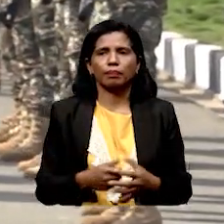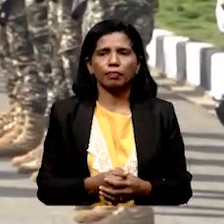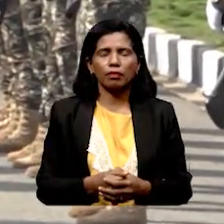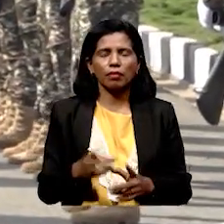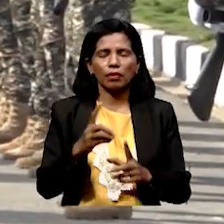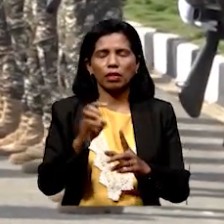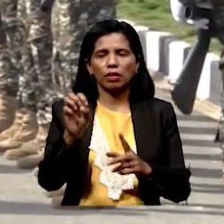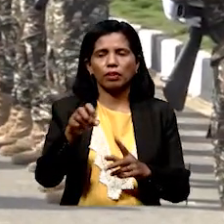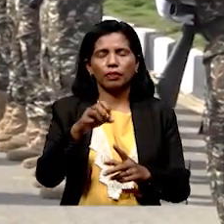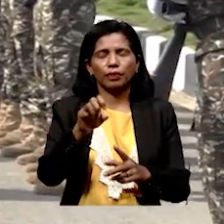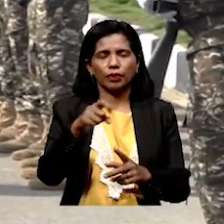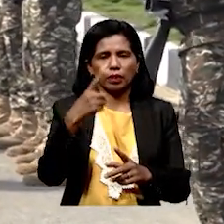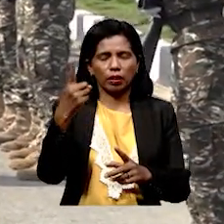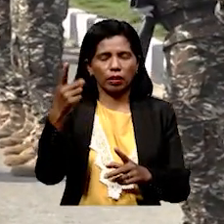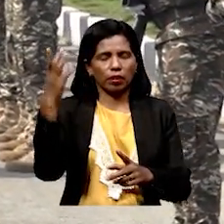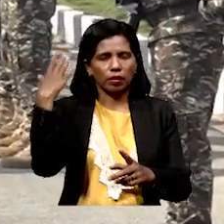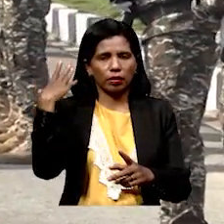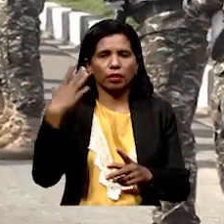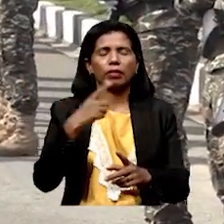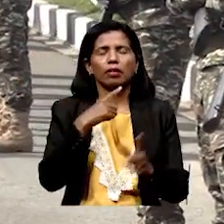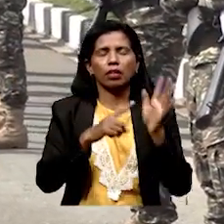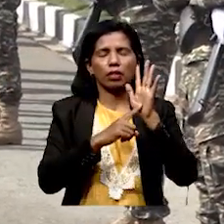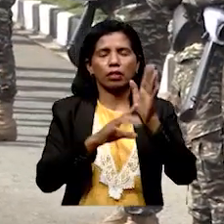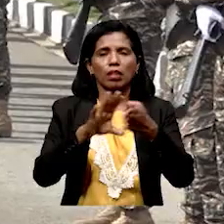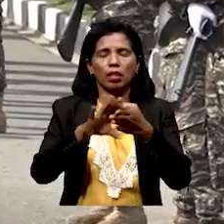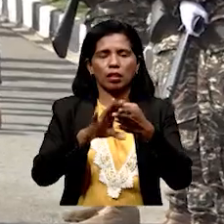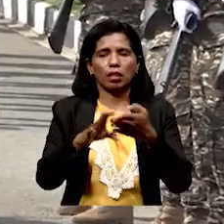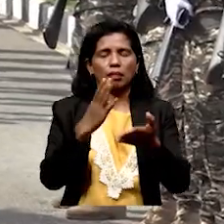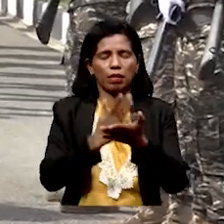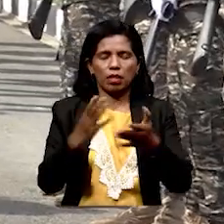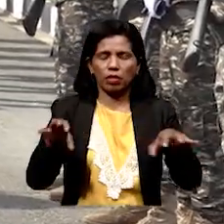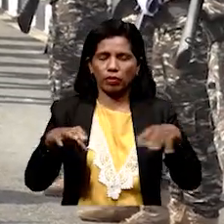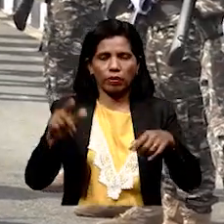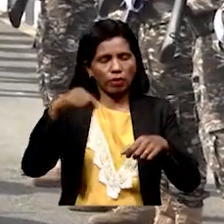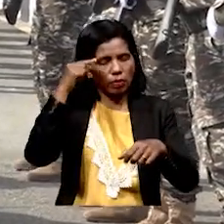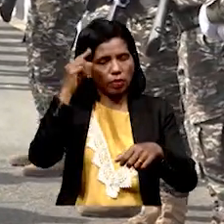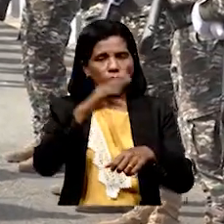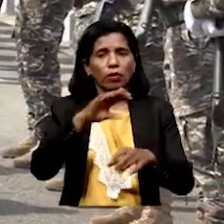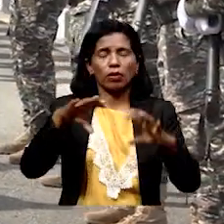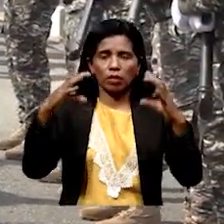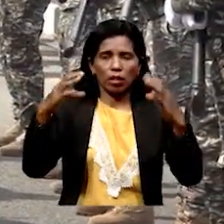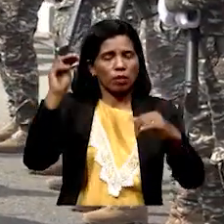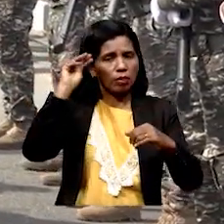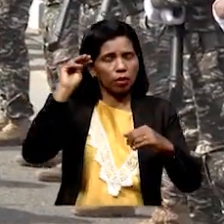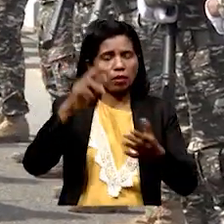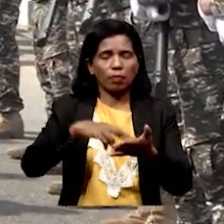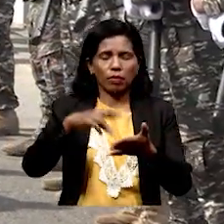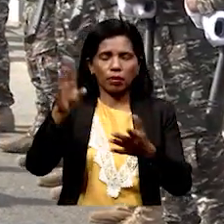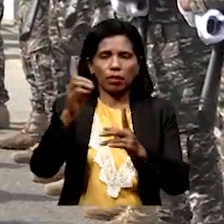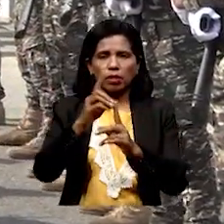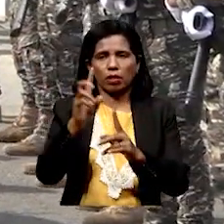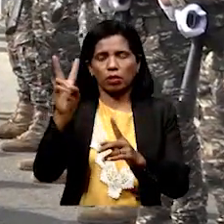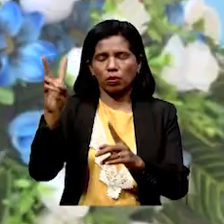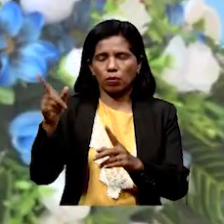Nussin Ideliuba, Tenente General Lerena Timur, a tónia carta reforma, ba governo no Conselho Ministro, aprova ona e a Lawrence Nussin